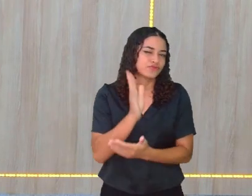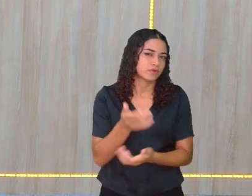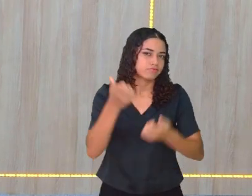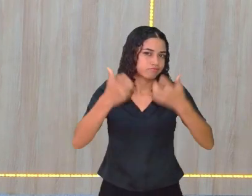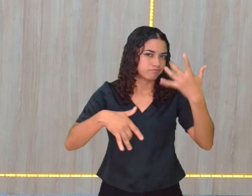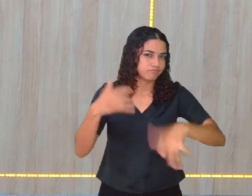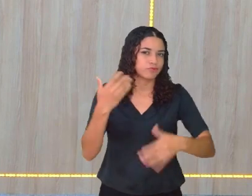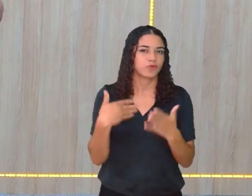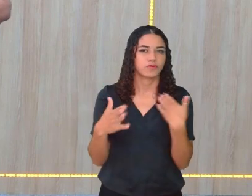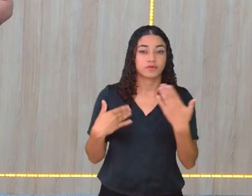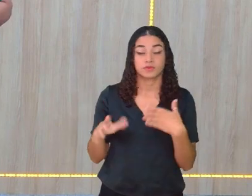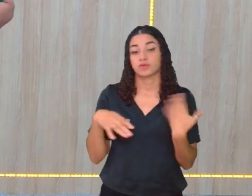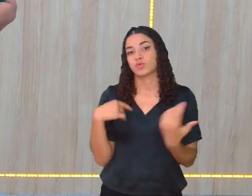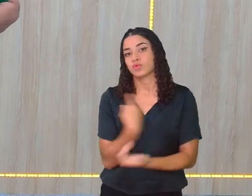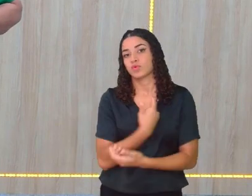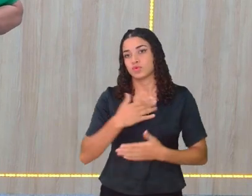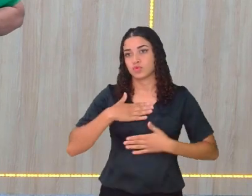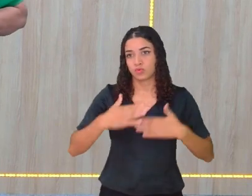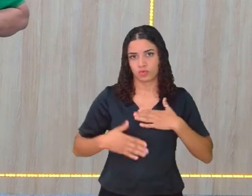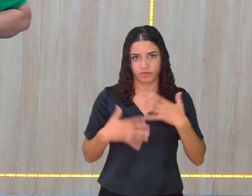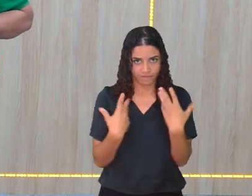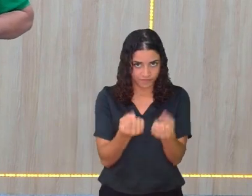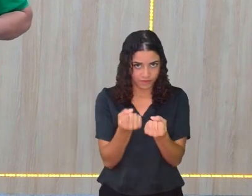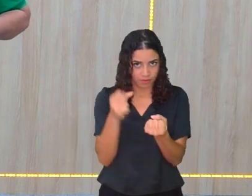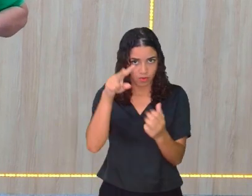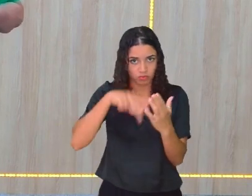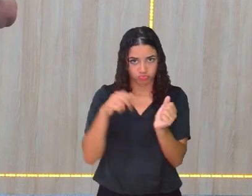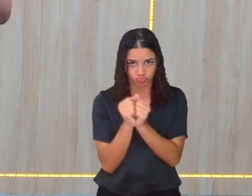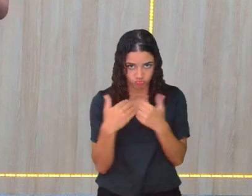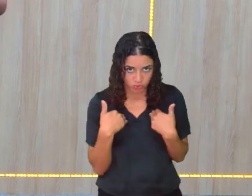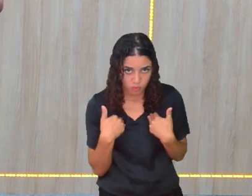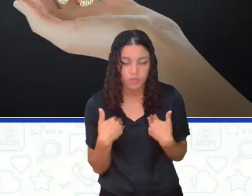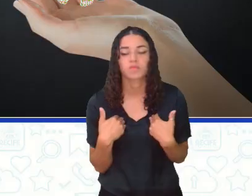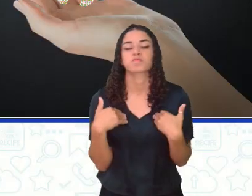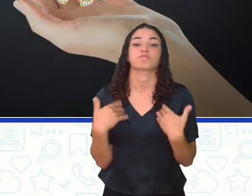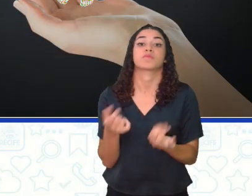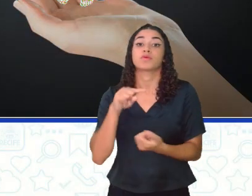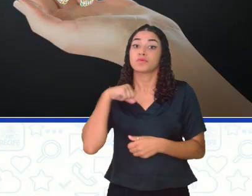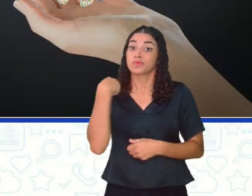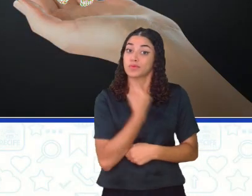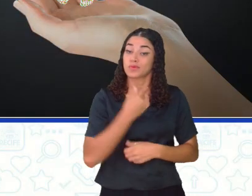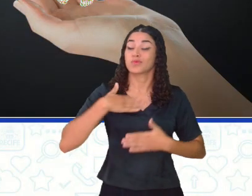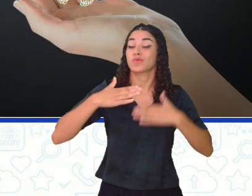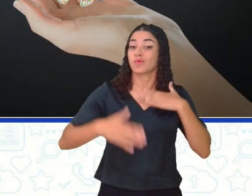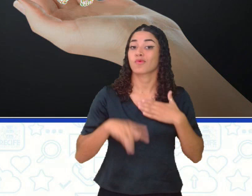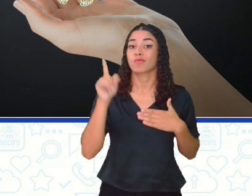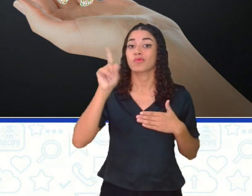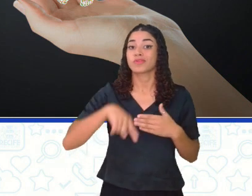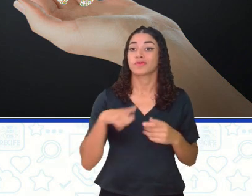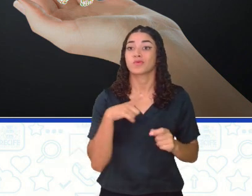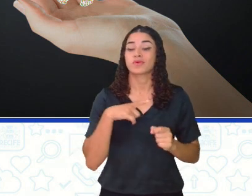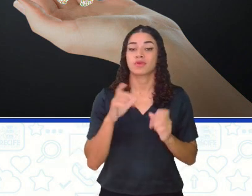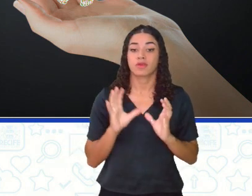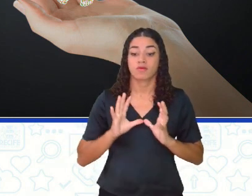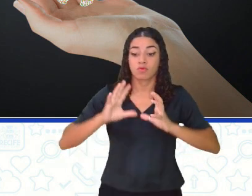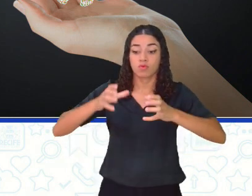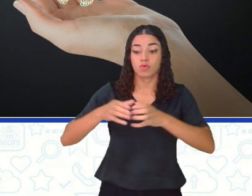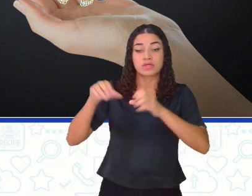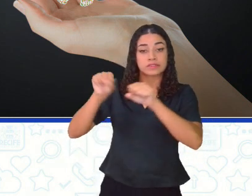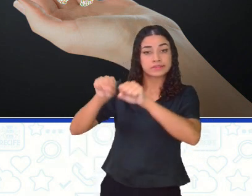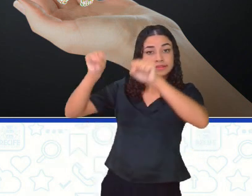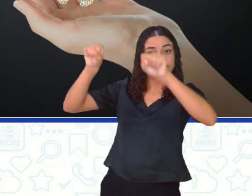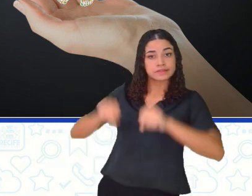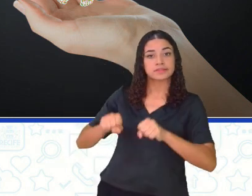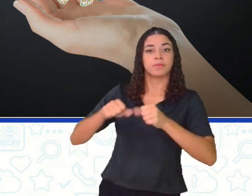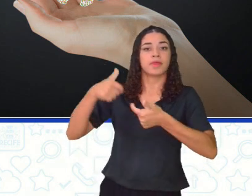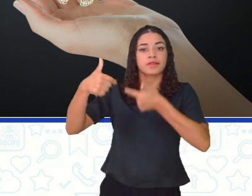respeito. O nosso corpo, vamos lá ler comigo? O nosso corpo é formado por um conjunto de sistemas